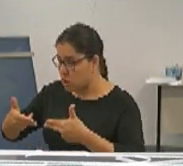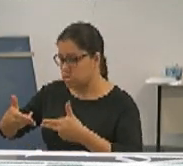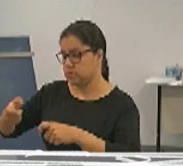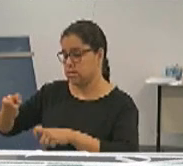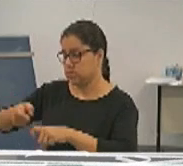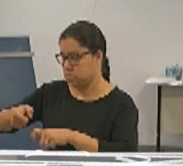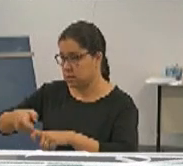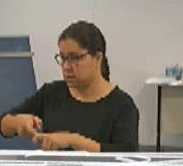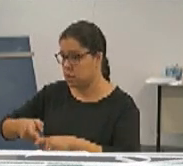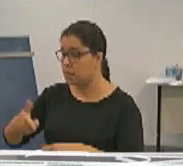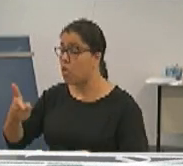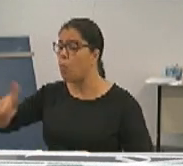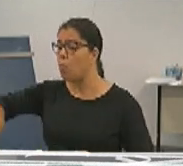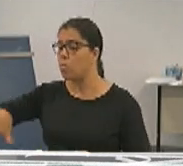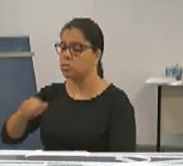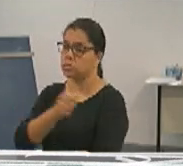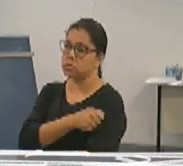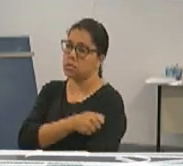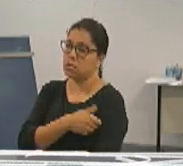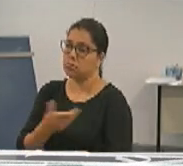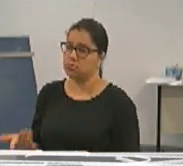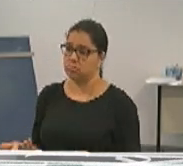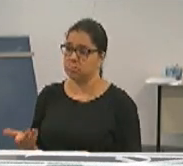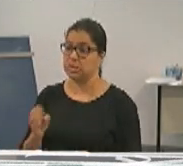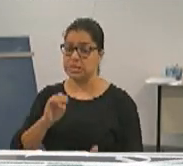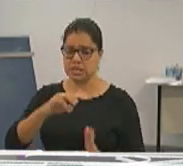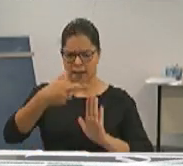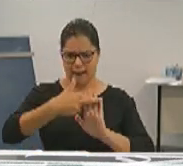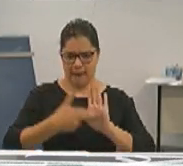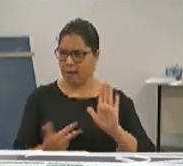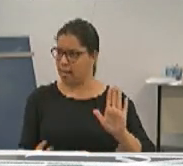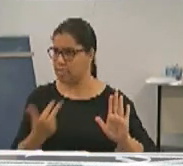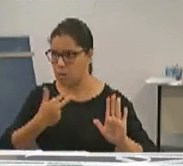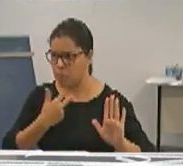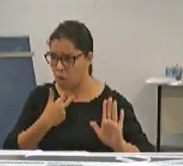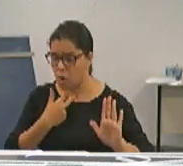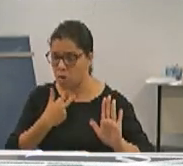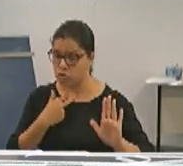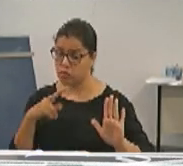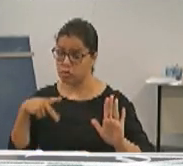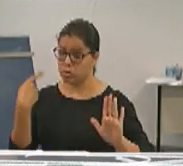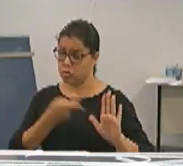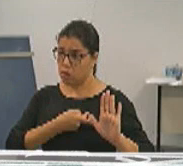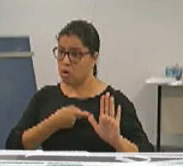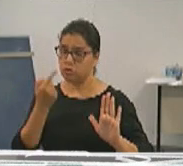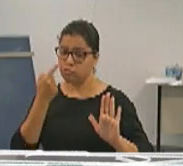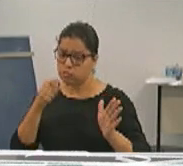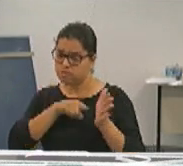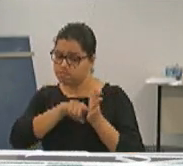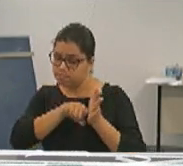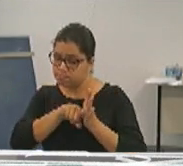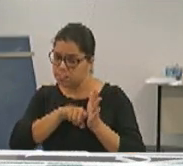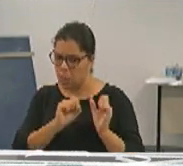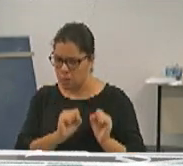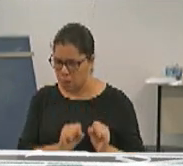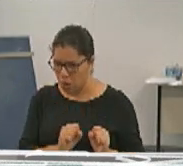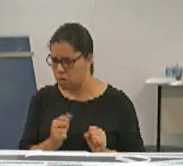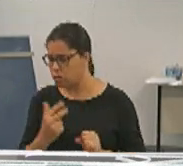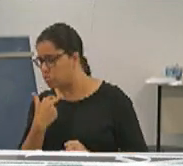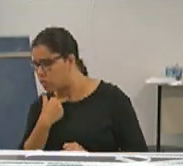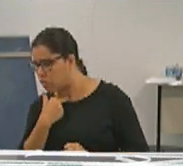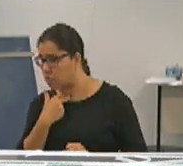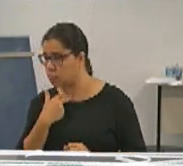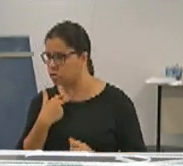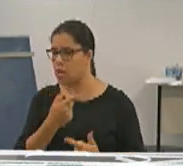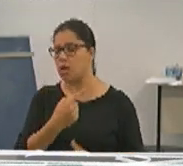medicina, então não pode. Então, a gente precisa rever o regulamento geral dos cursos de graduação. Então, eu conheço muito